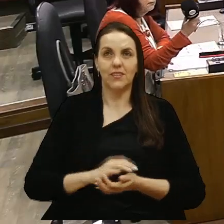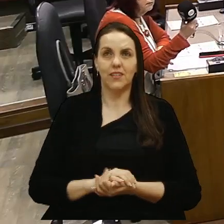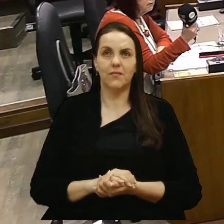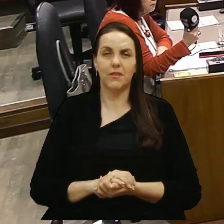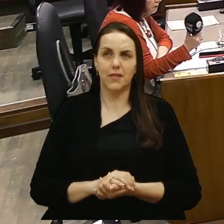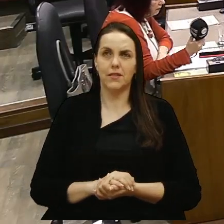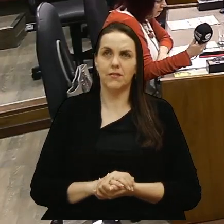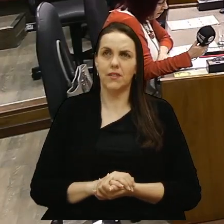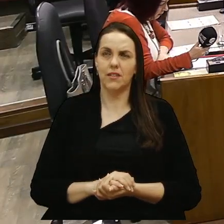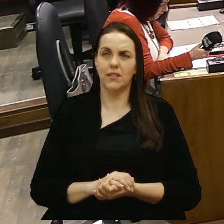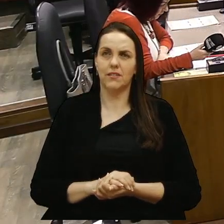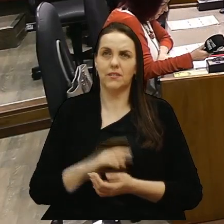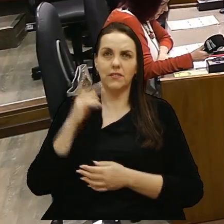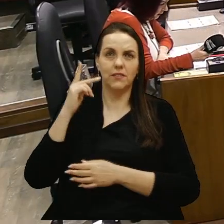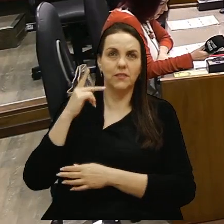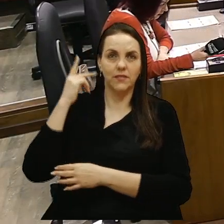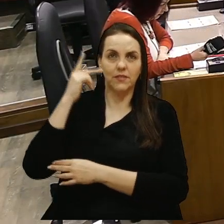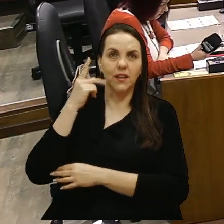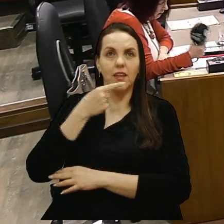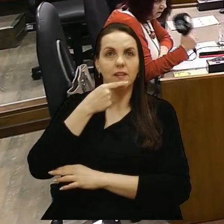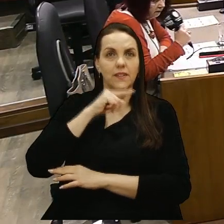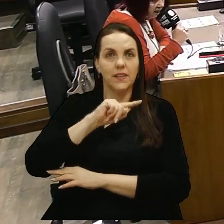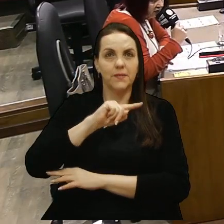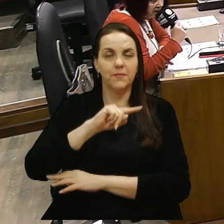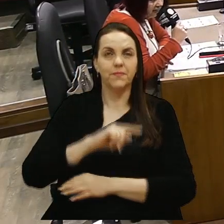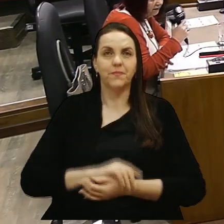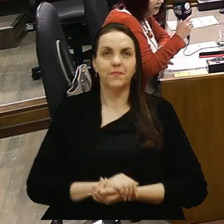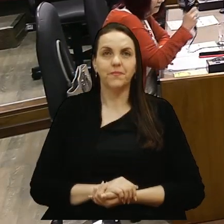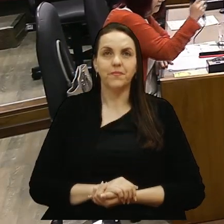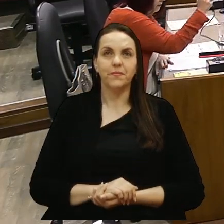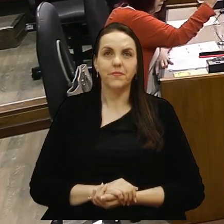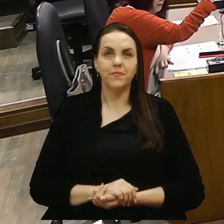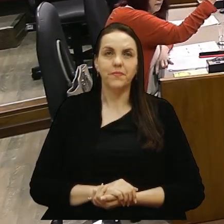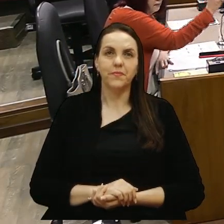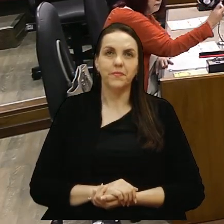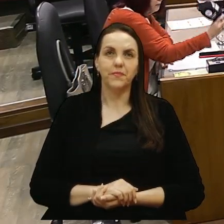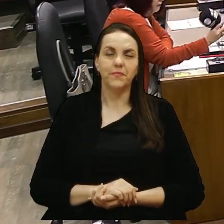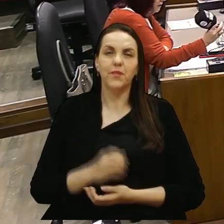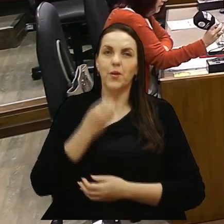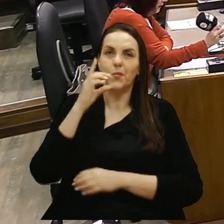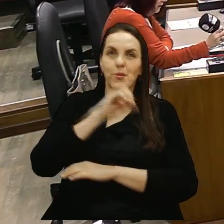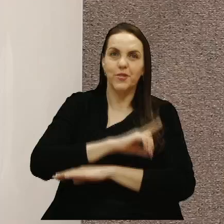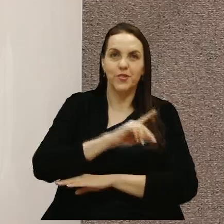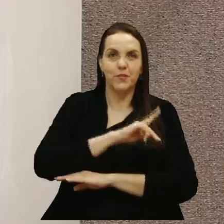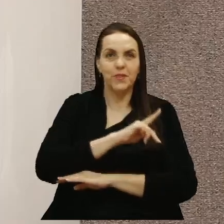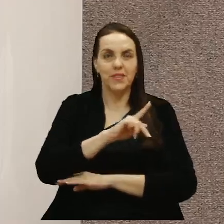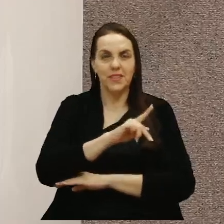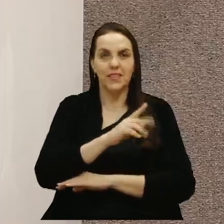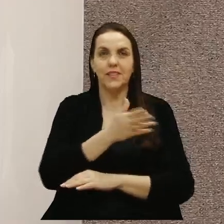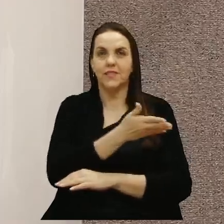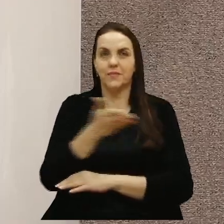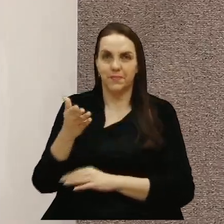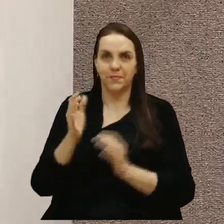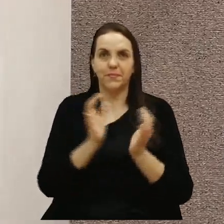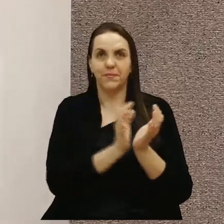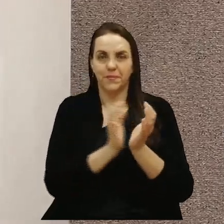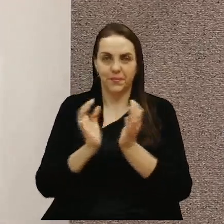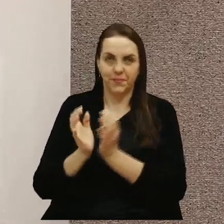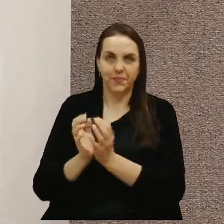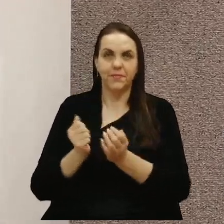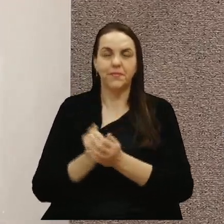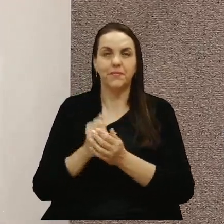Próximo inscrito, vereador Caleb Garbim. Peço a palavra. Bom dia, presidente, nobres colegas, quem nos acompanha